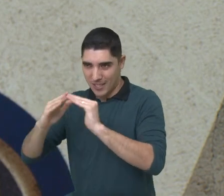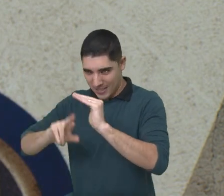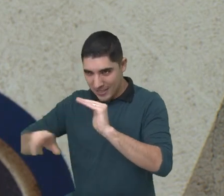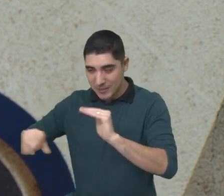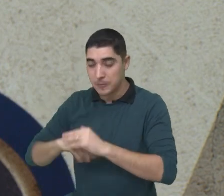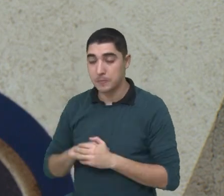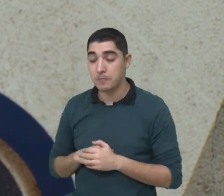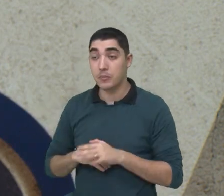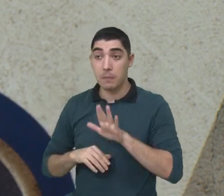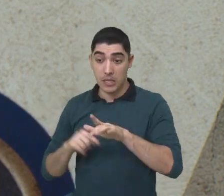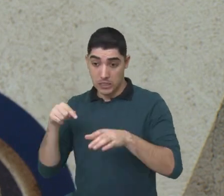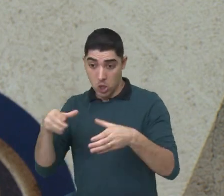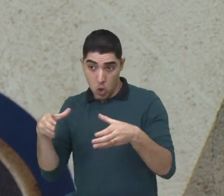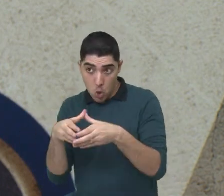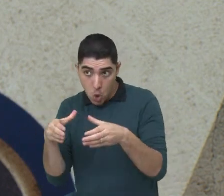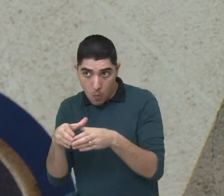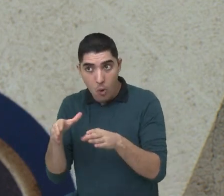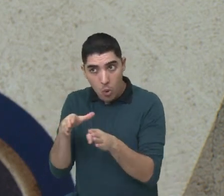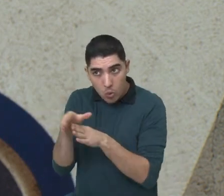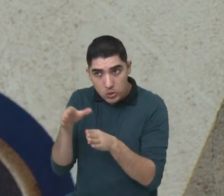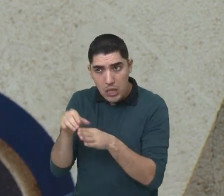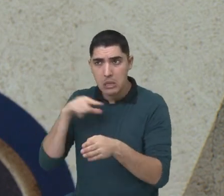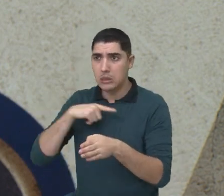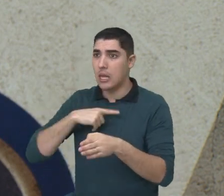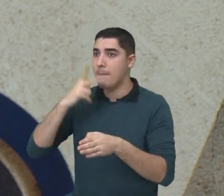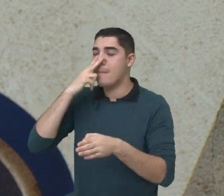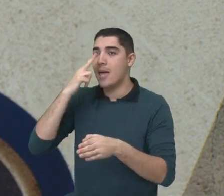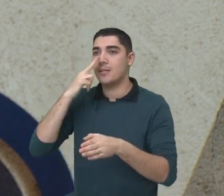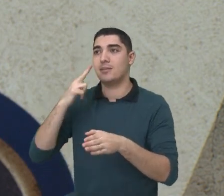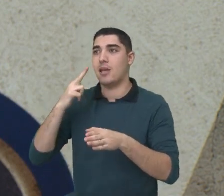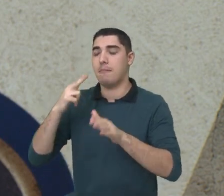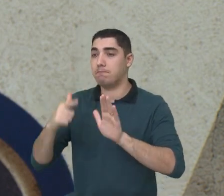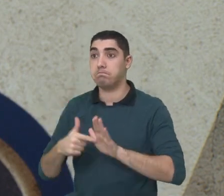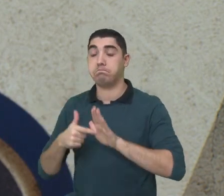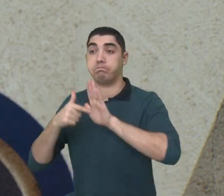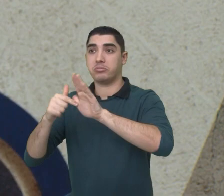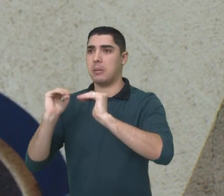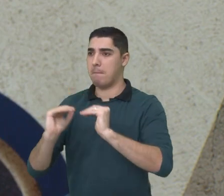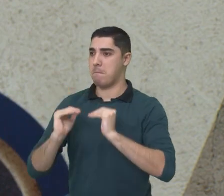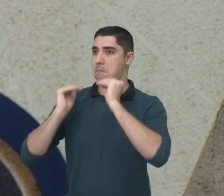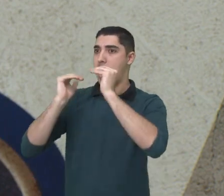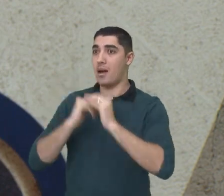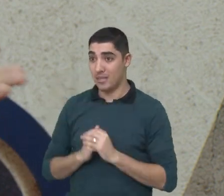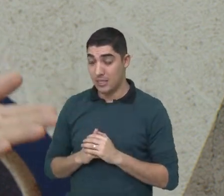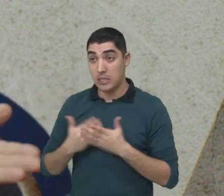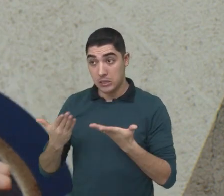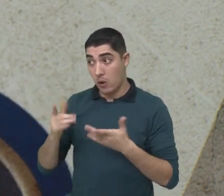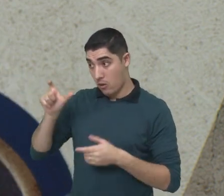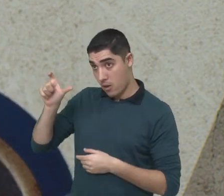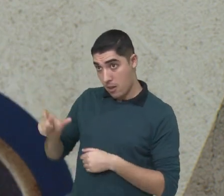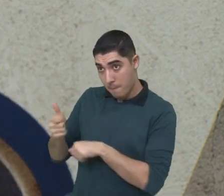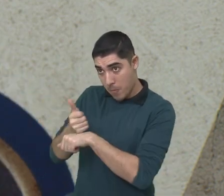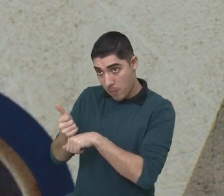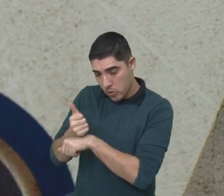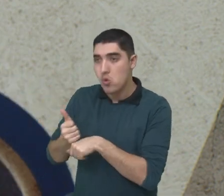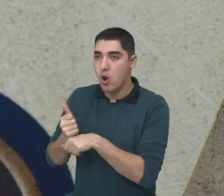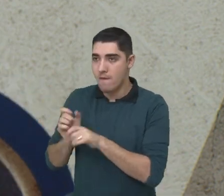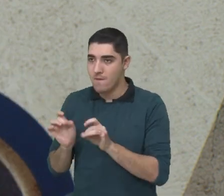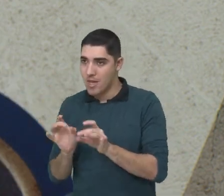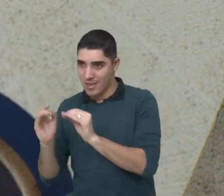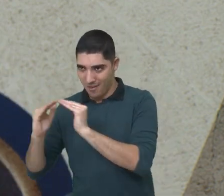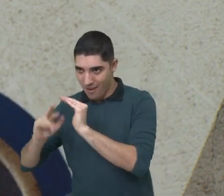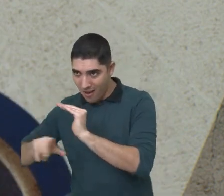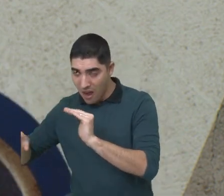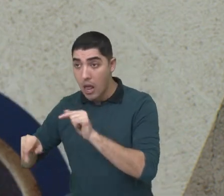crescendo o conselho, o nome do conselho e também a possibilidade do corretor de